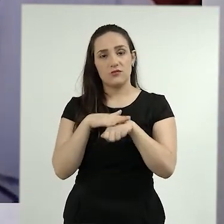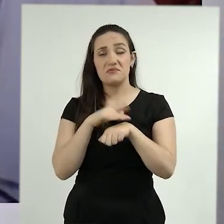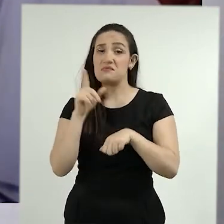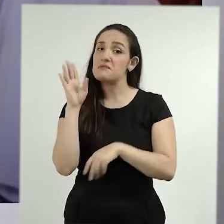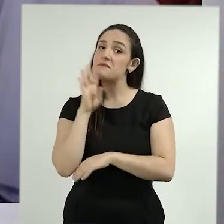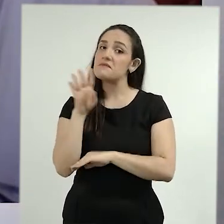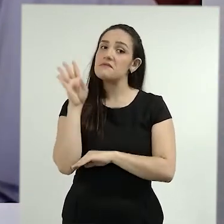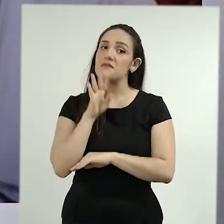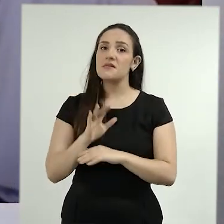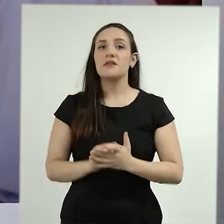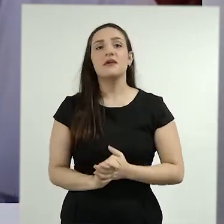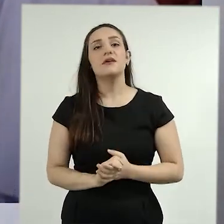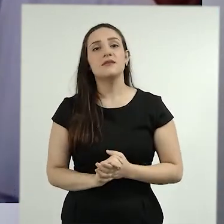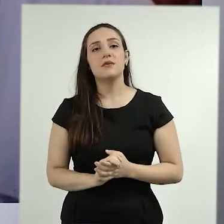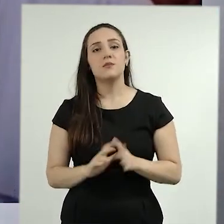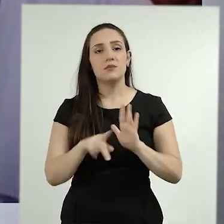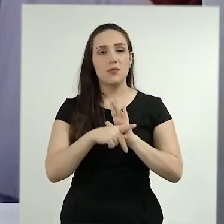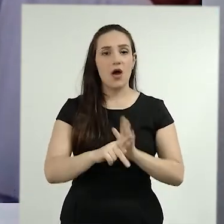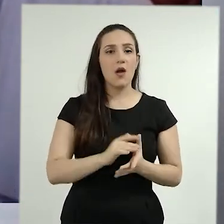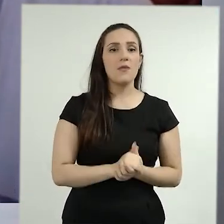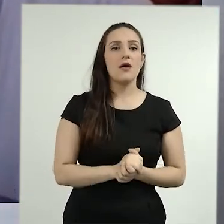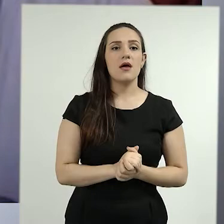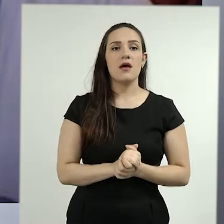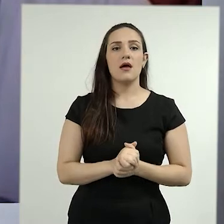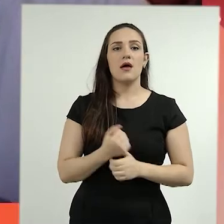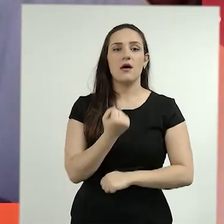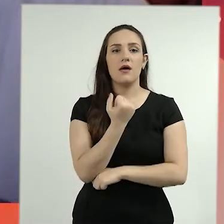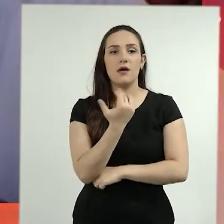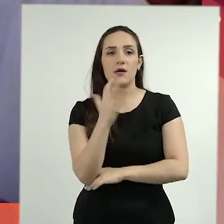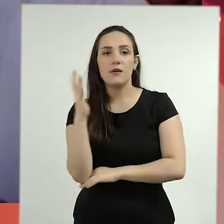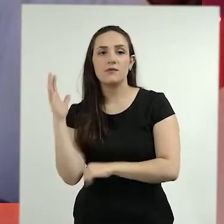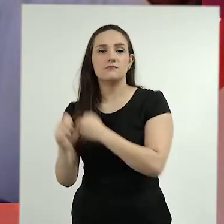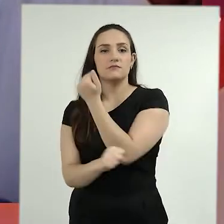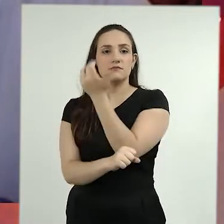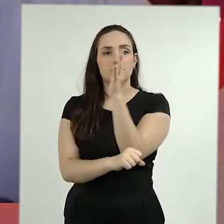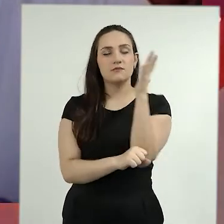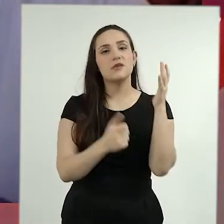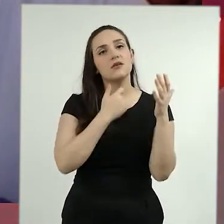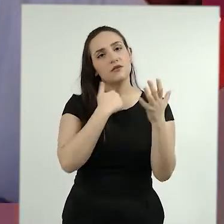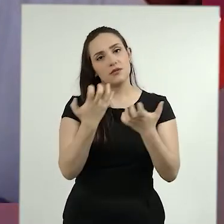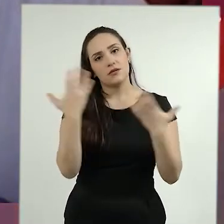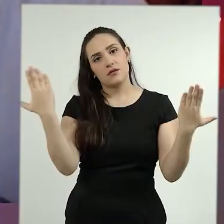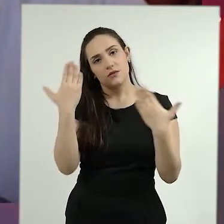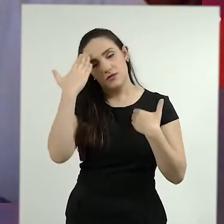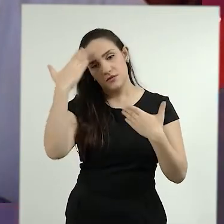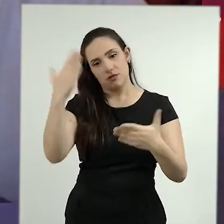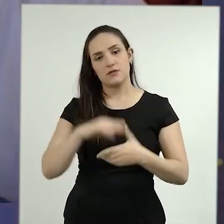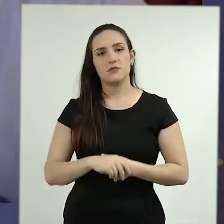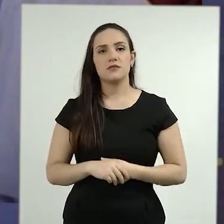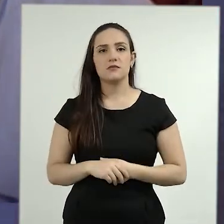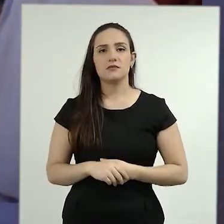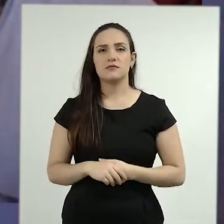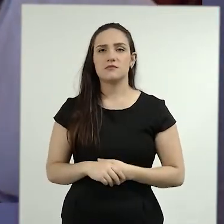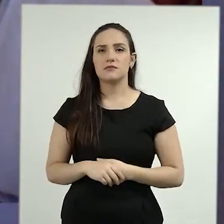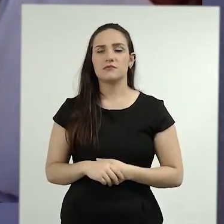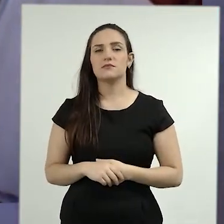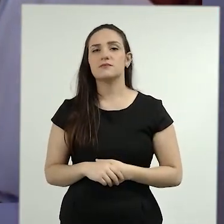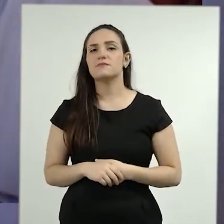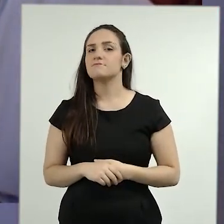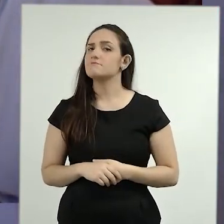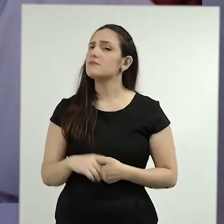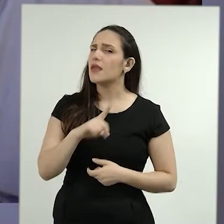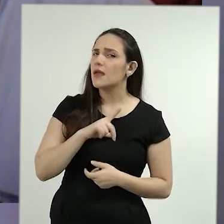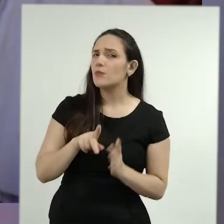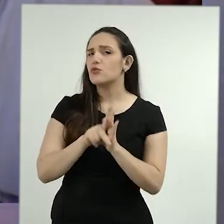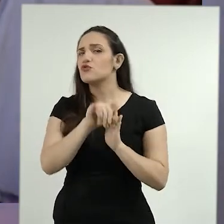aqui o nosso bate-papo, muito legal, falando sobre meio ambiente, falando sobre as espécies, quero agradecer essa participação com a gente, falar